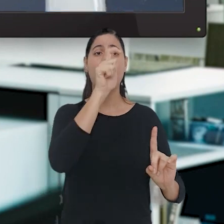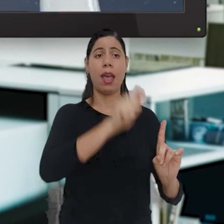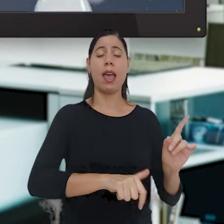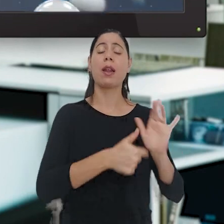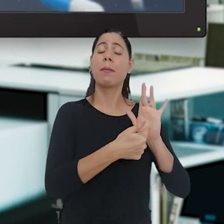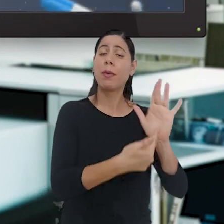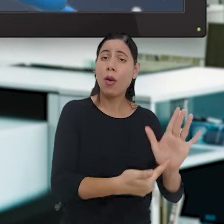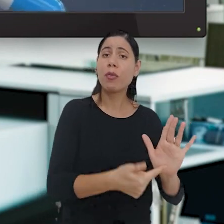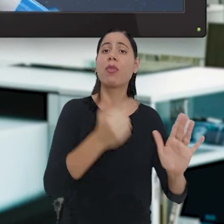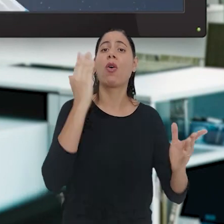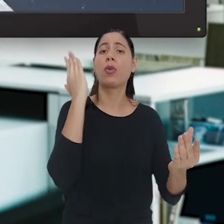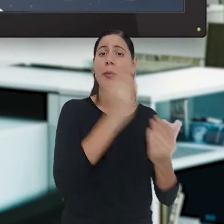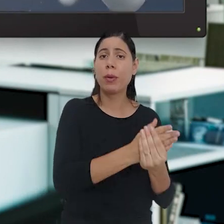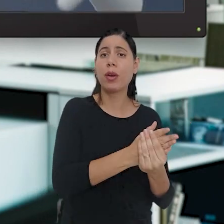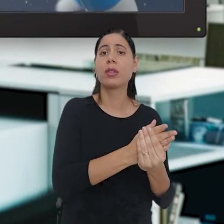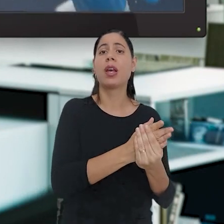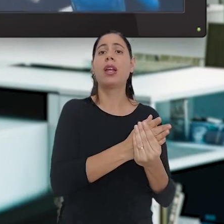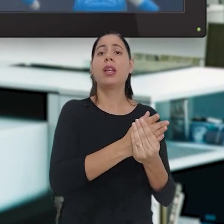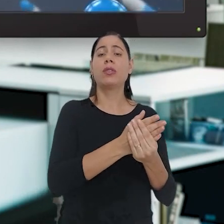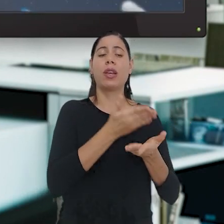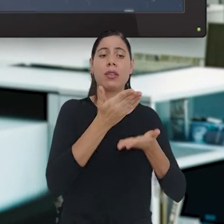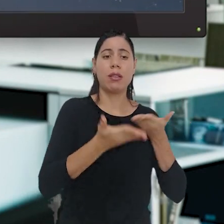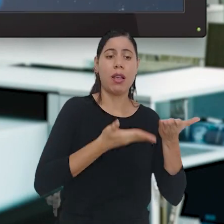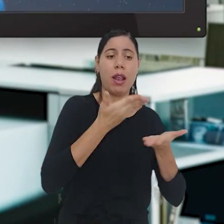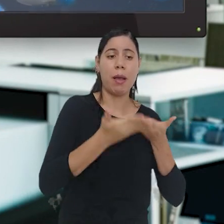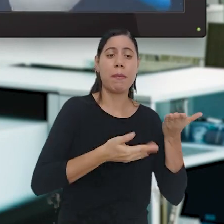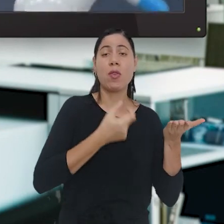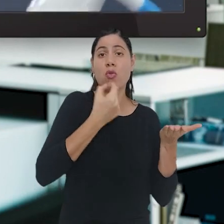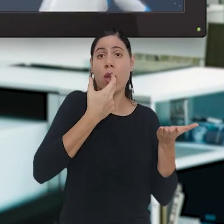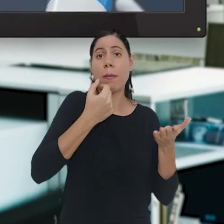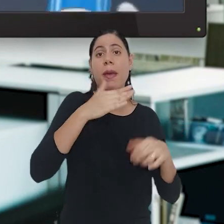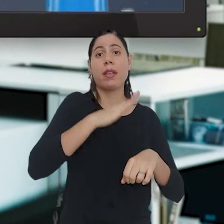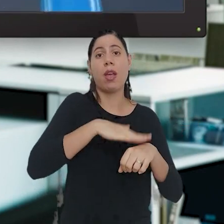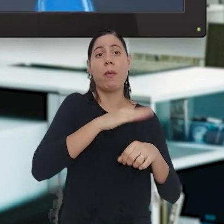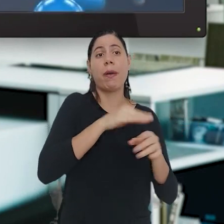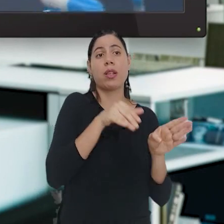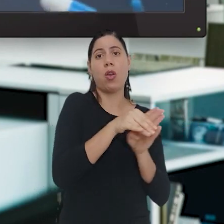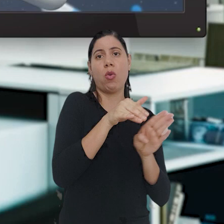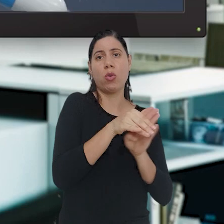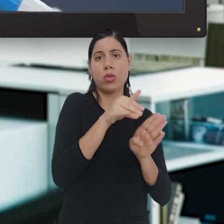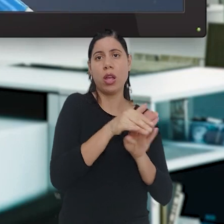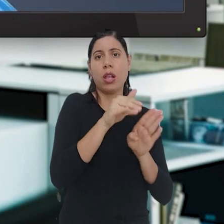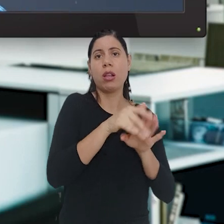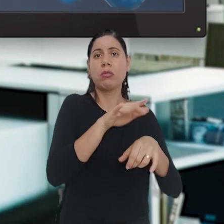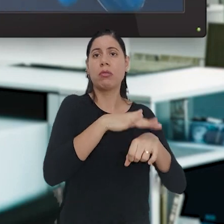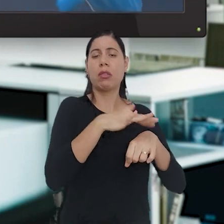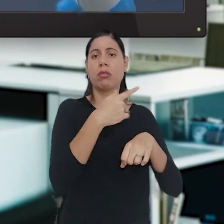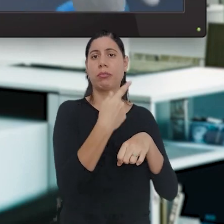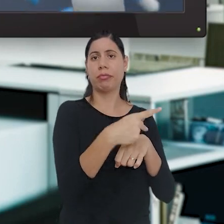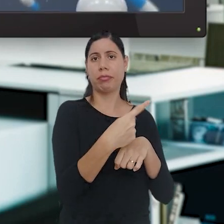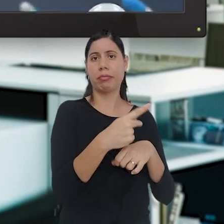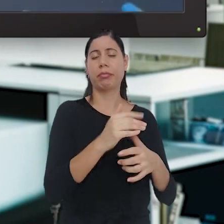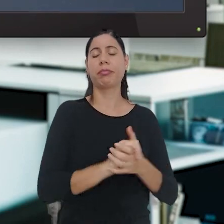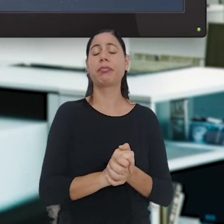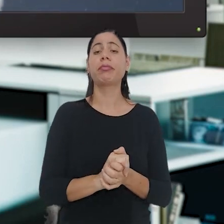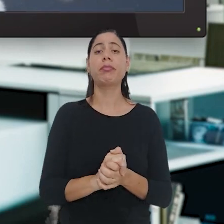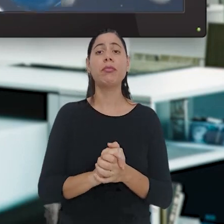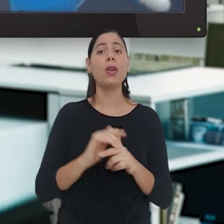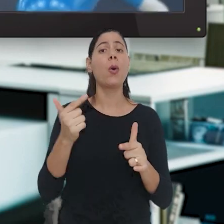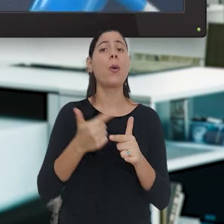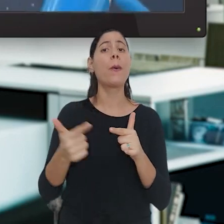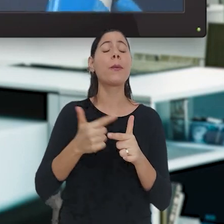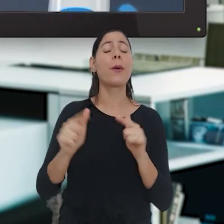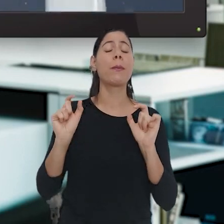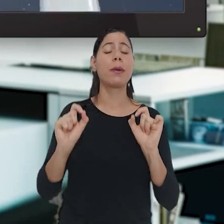comprovou no processo que o esquema terapêutico do teriparatida é o mais indicado para suas patologias nas articulações. O